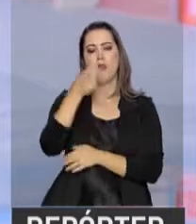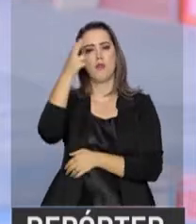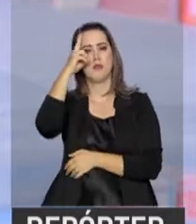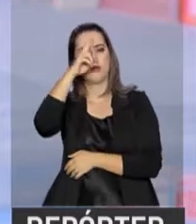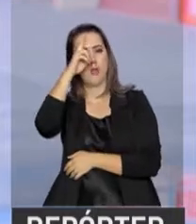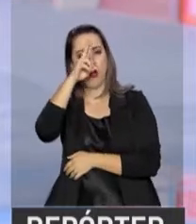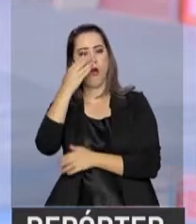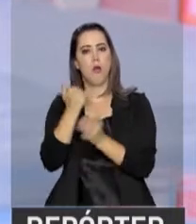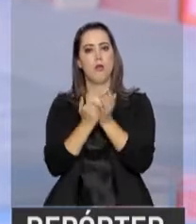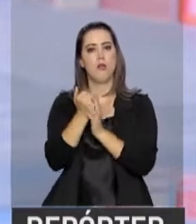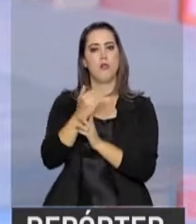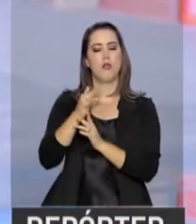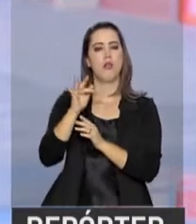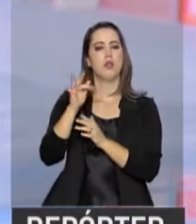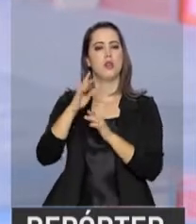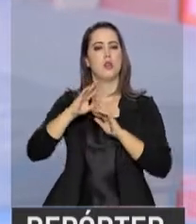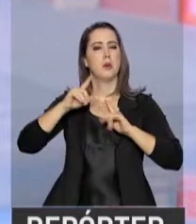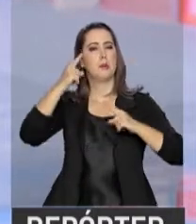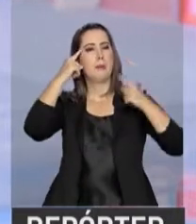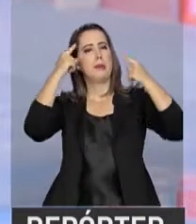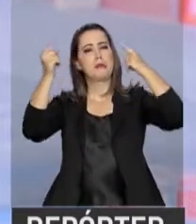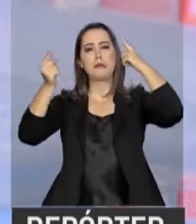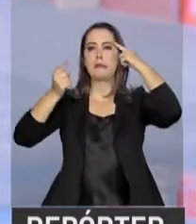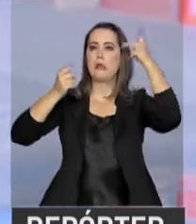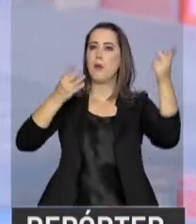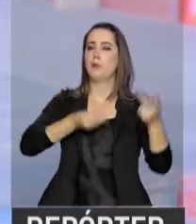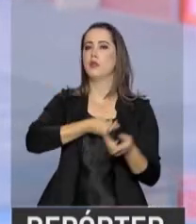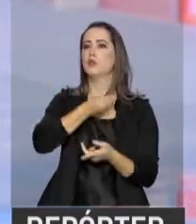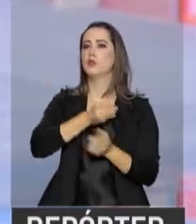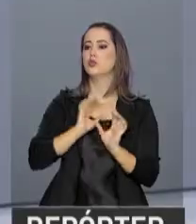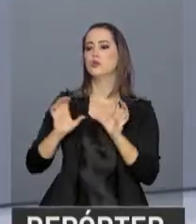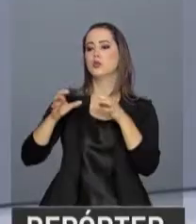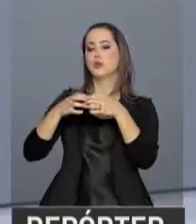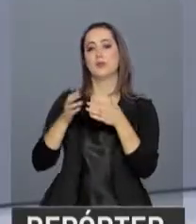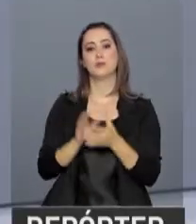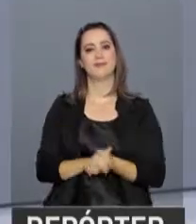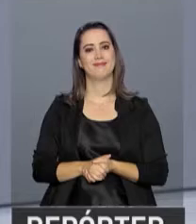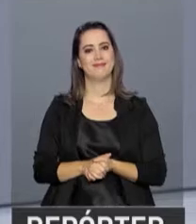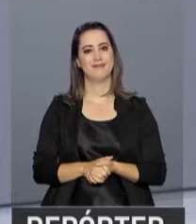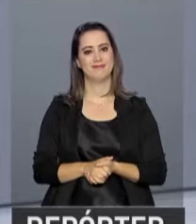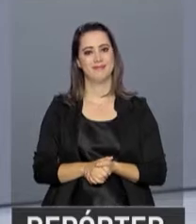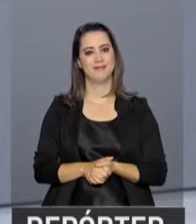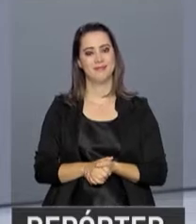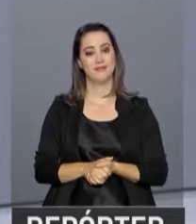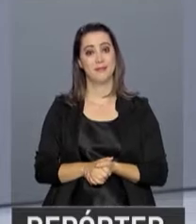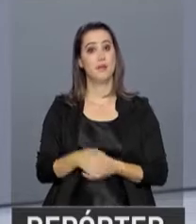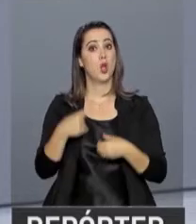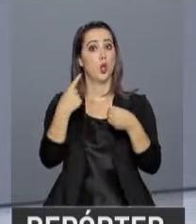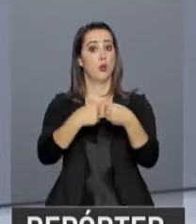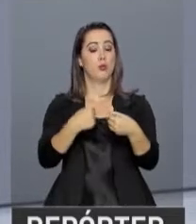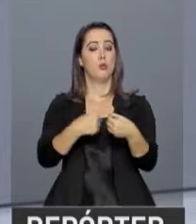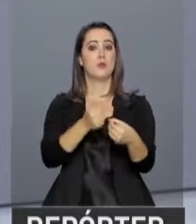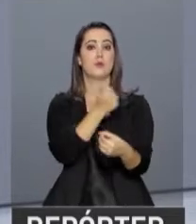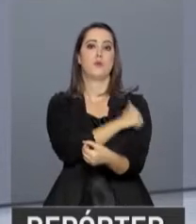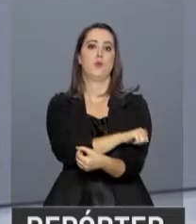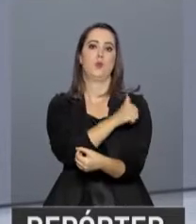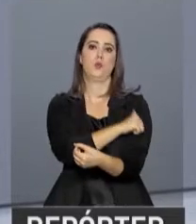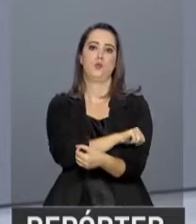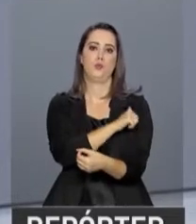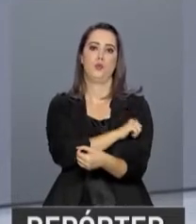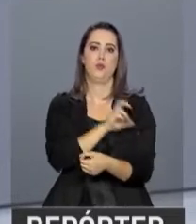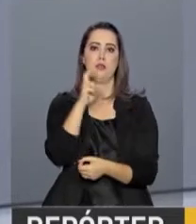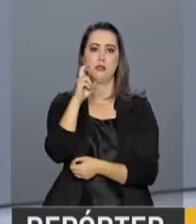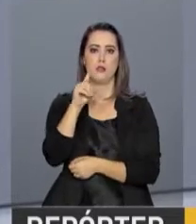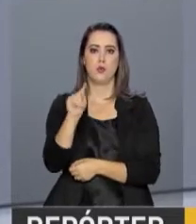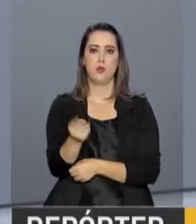história, né, filosofia de vida, de comunidades, isso é muito interessante. No município de São Gonçalo, no Rio de Janeiro,